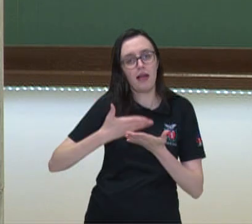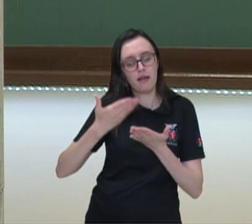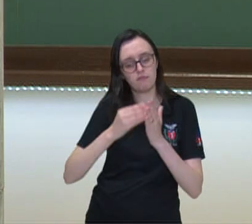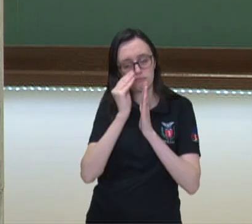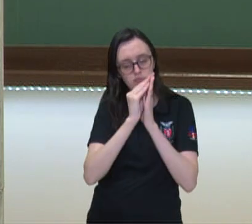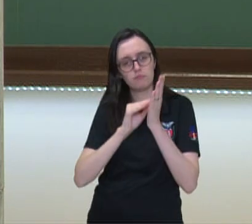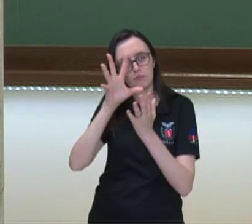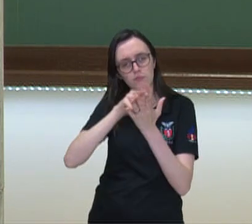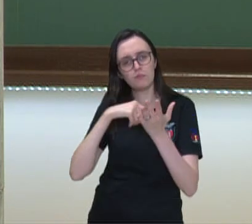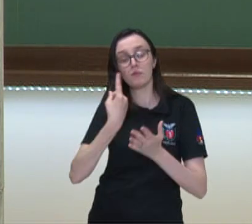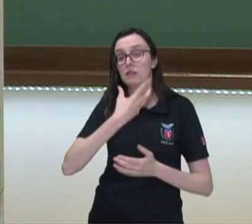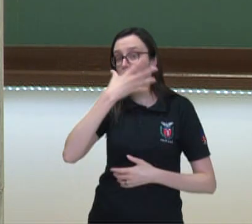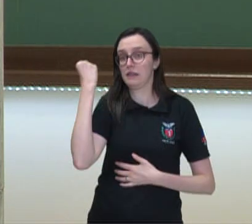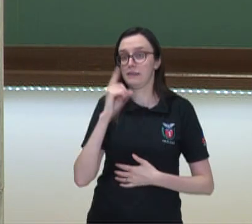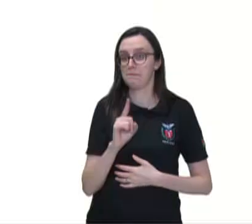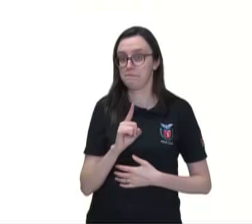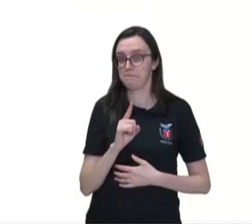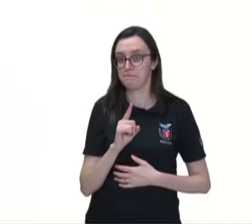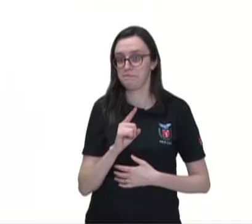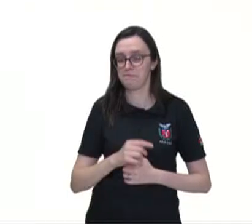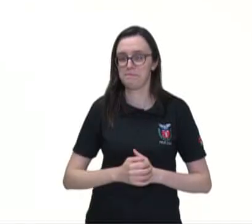anotar isso no caderno para a gente não esquecer.